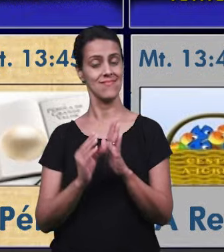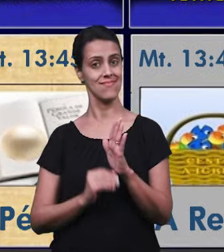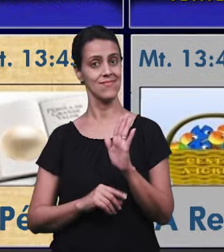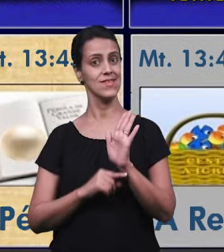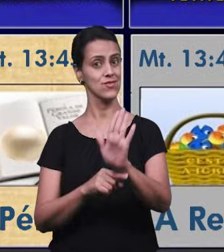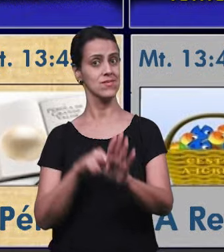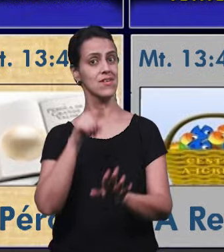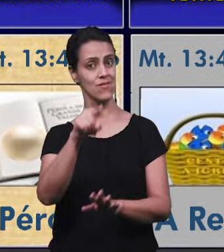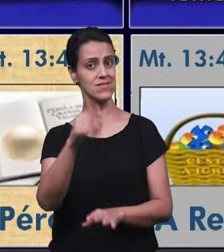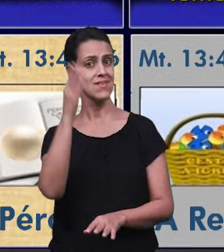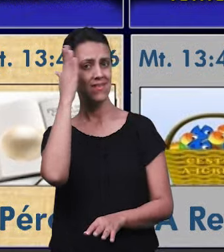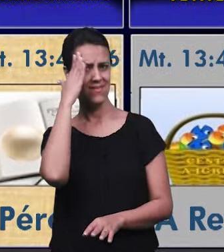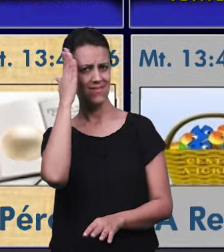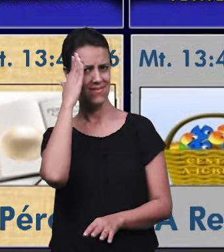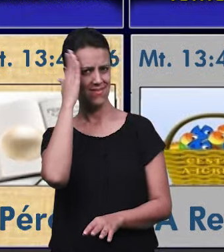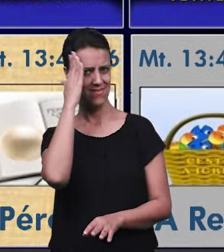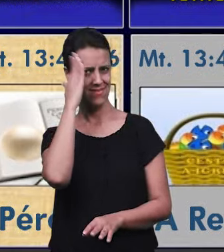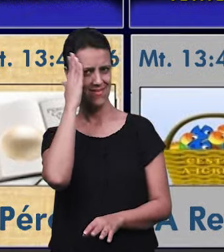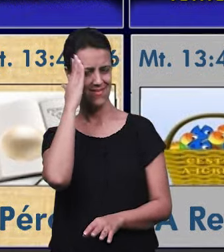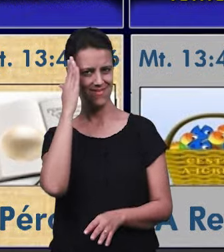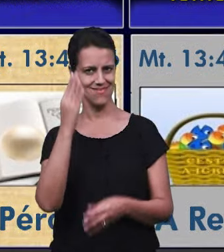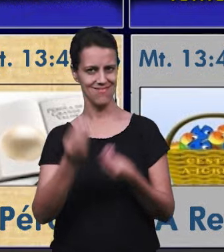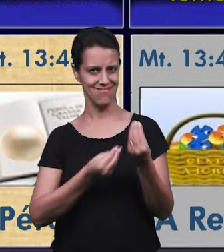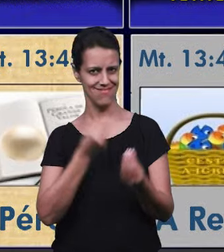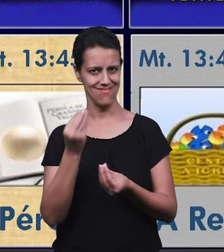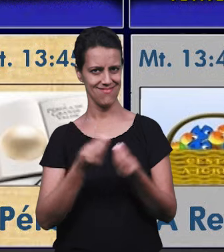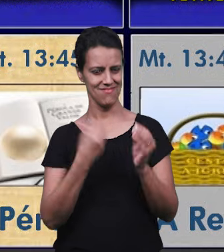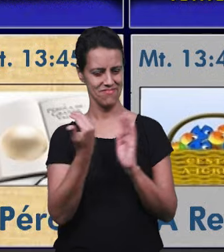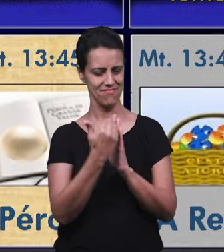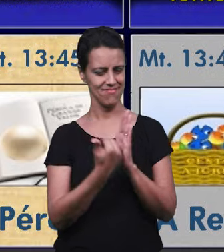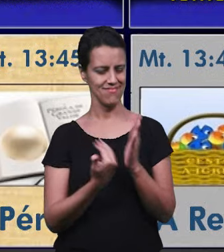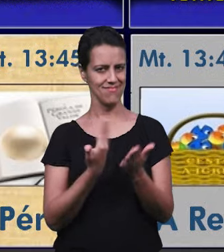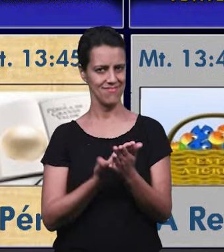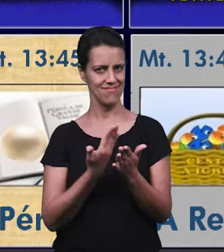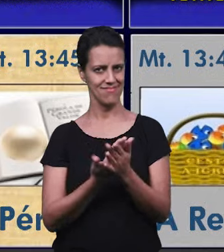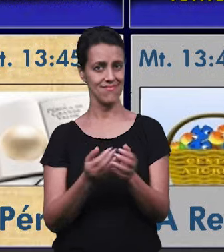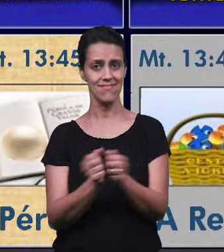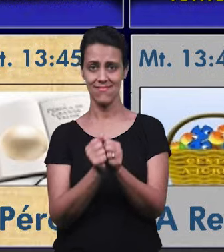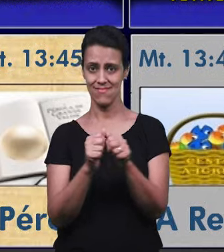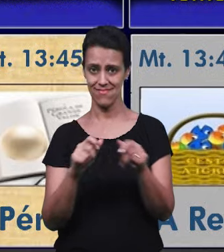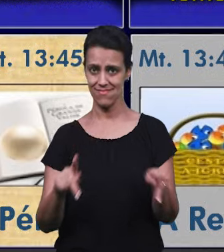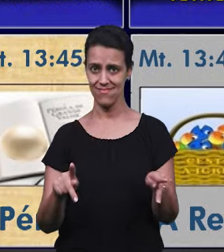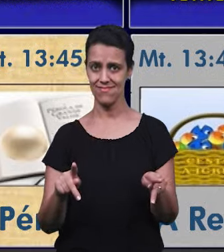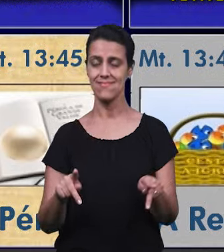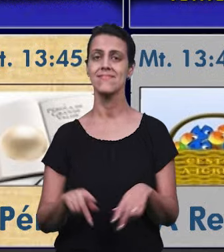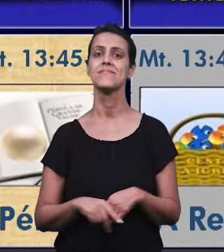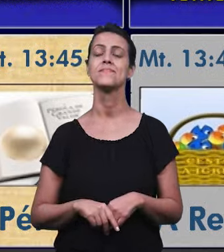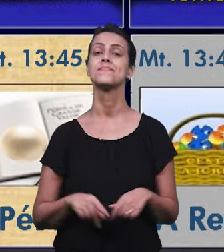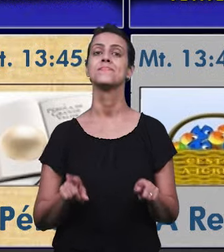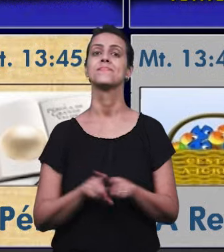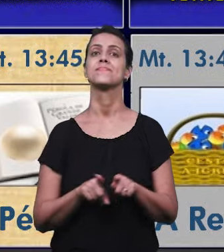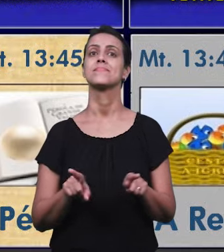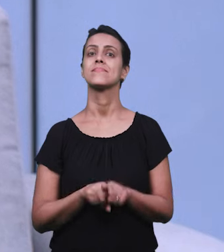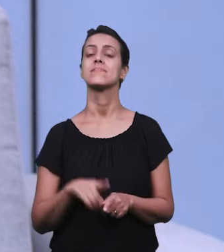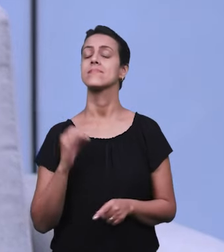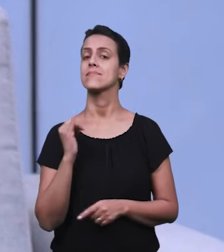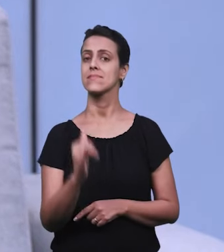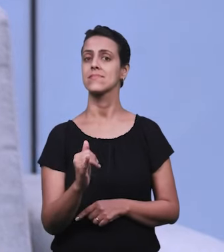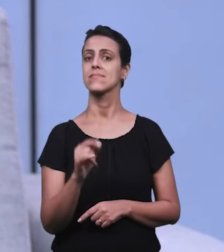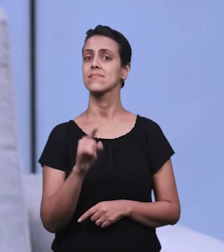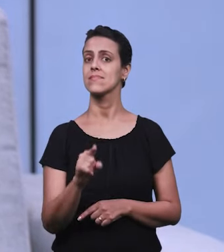para ajudar no acompanhamento desse programa e do estudo do Apocalipse. Outra coisa que eu quero dizer para você também que está